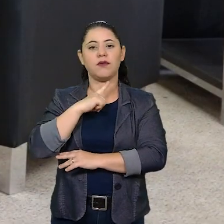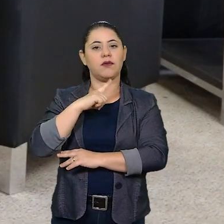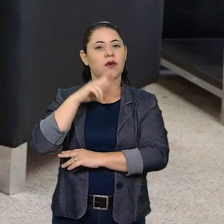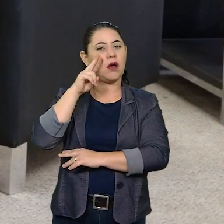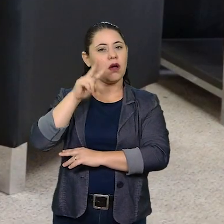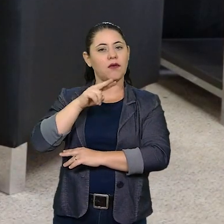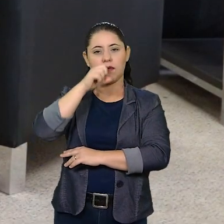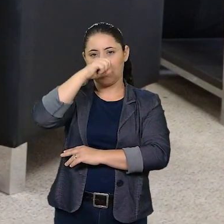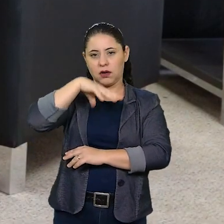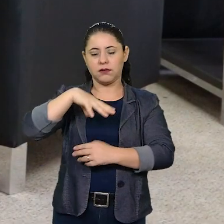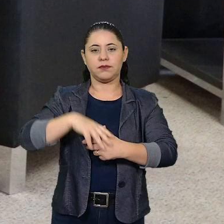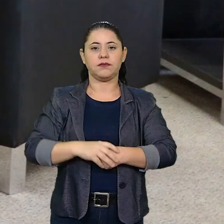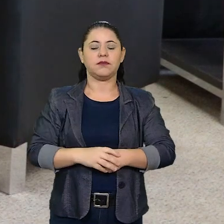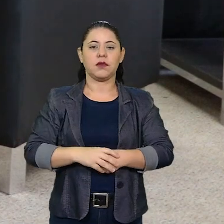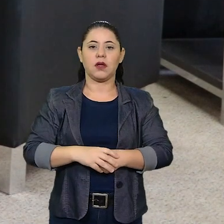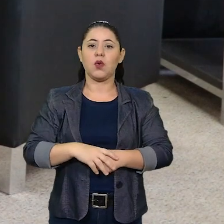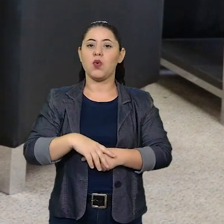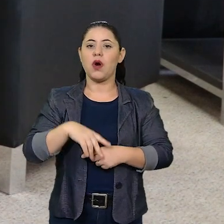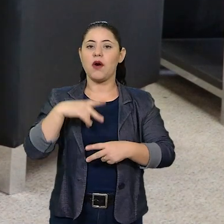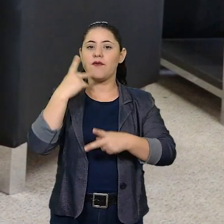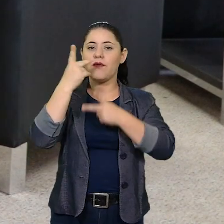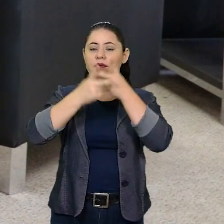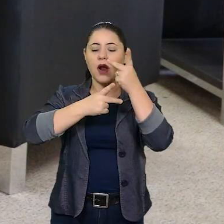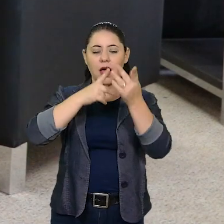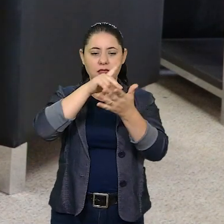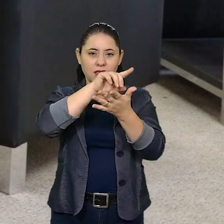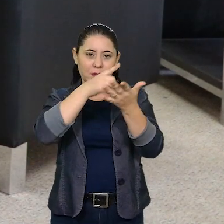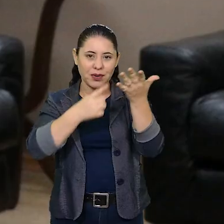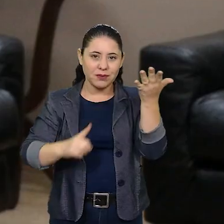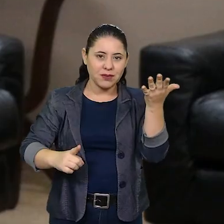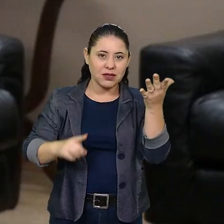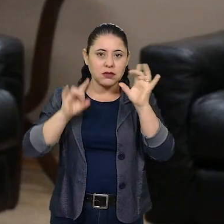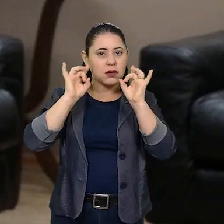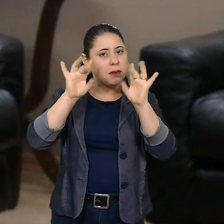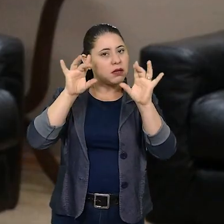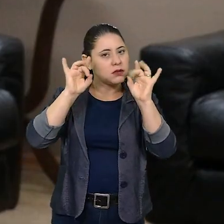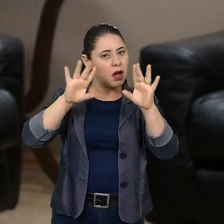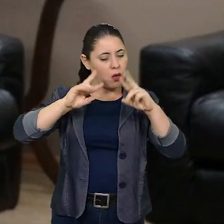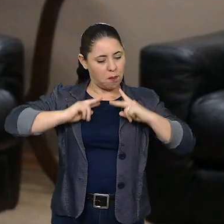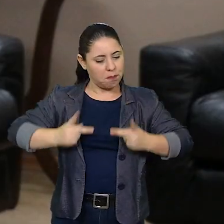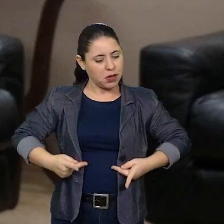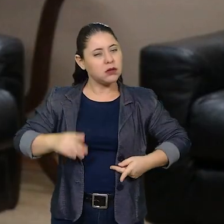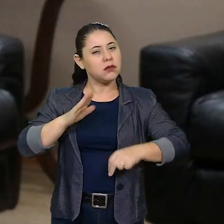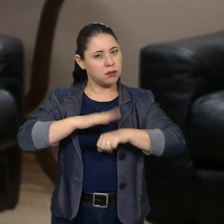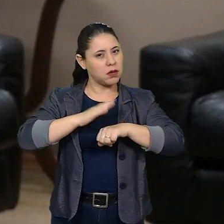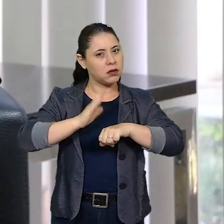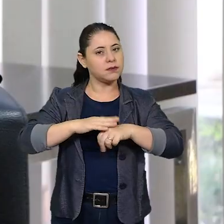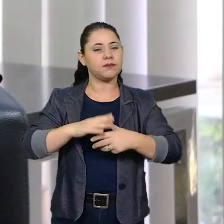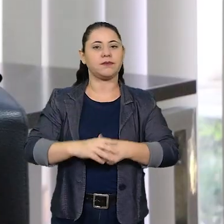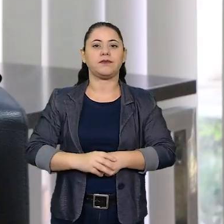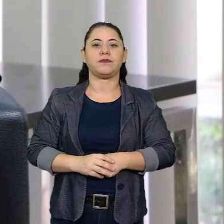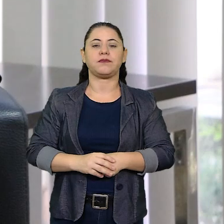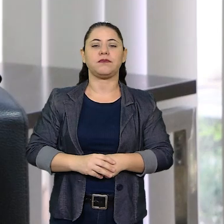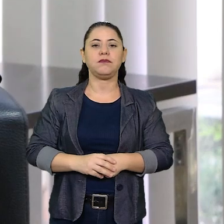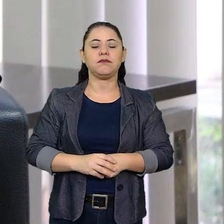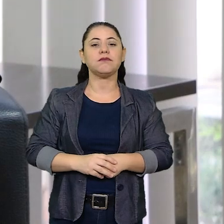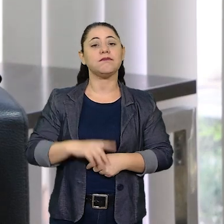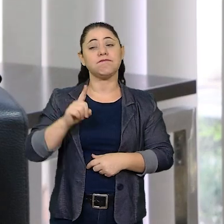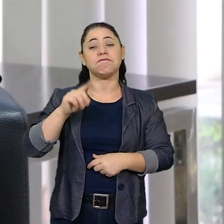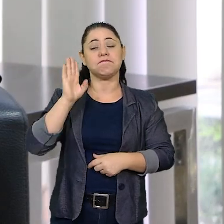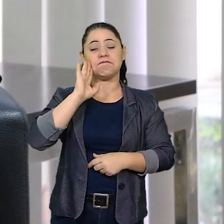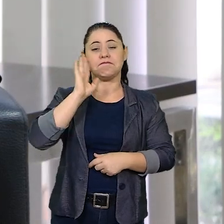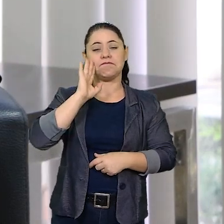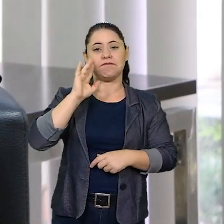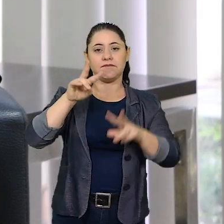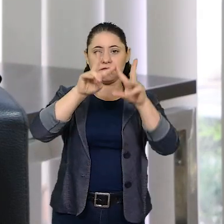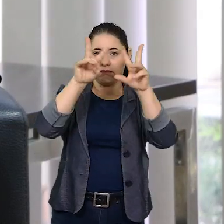né? O depoimento especial é um procedimento realmente mais humanizado? Ah, sim. É